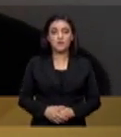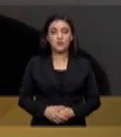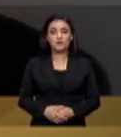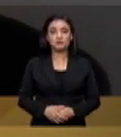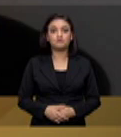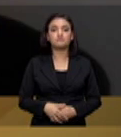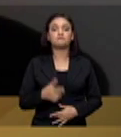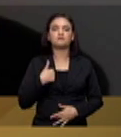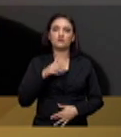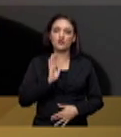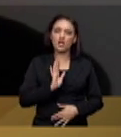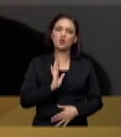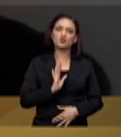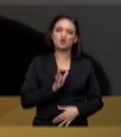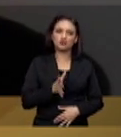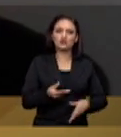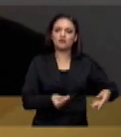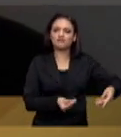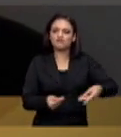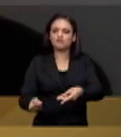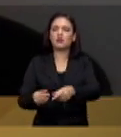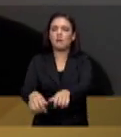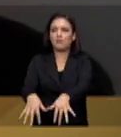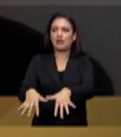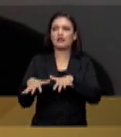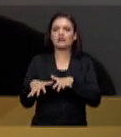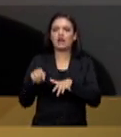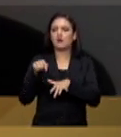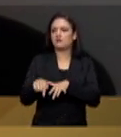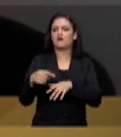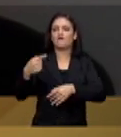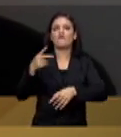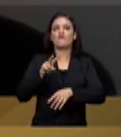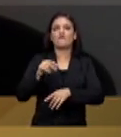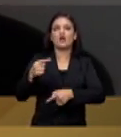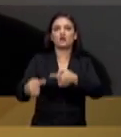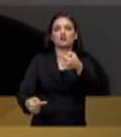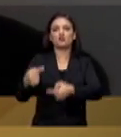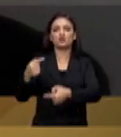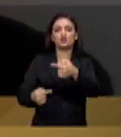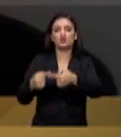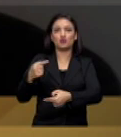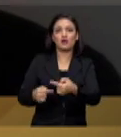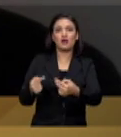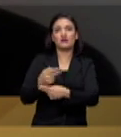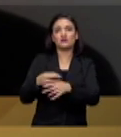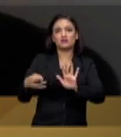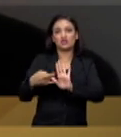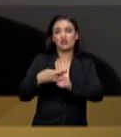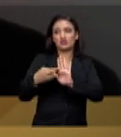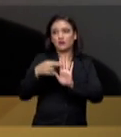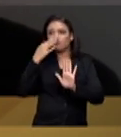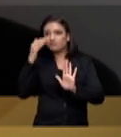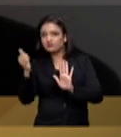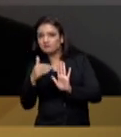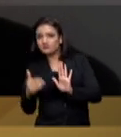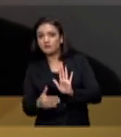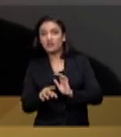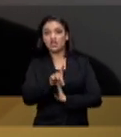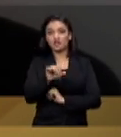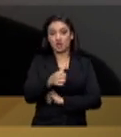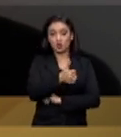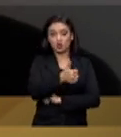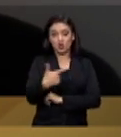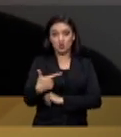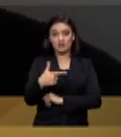ao plenário do Supremo Tribunal Federal o julgamento das impugnações regimentais no dia 12